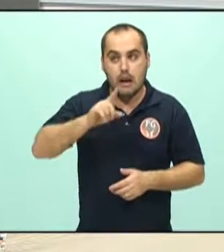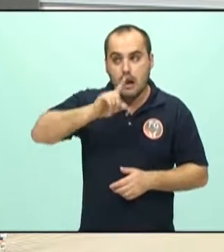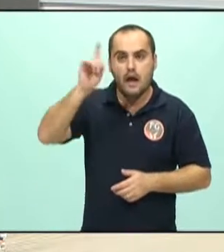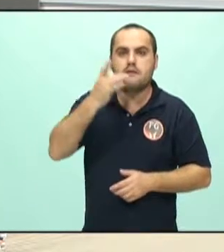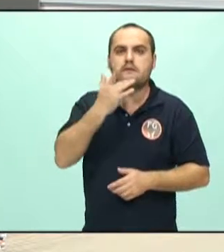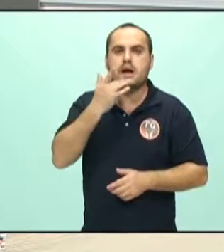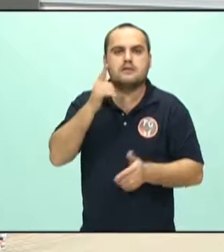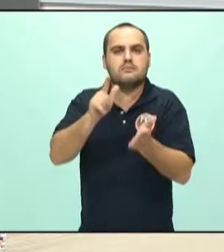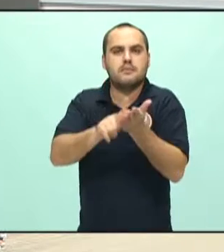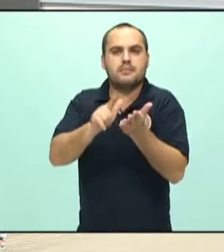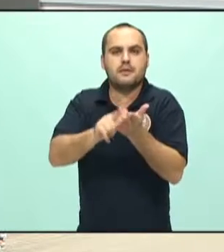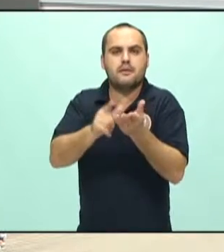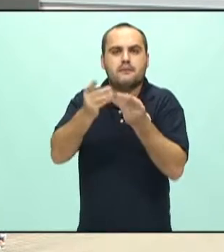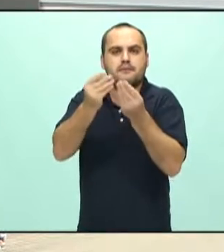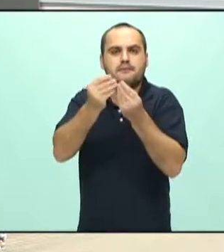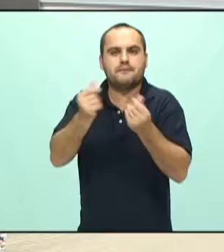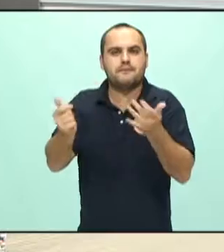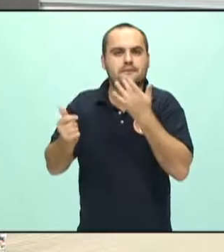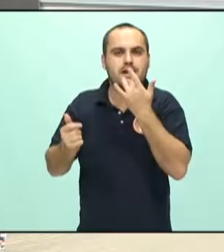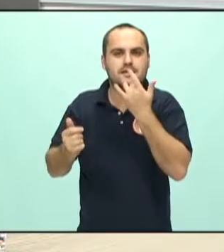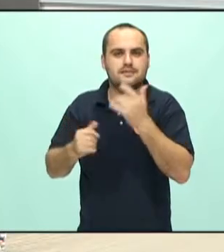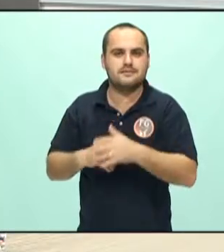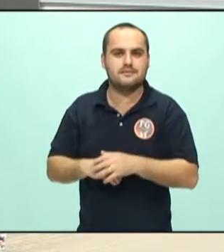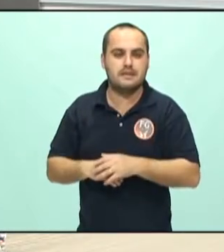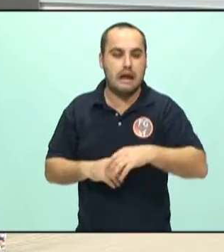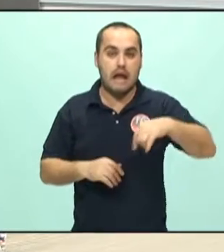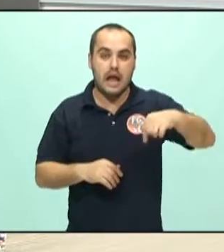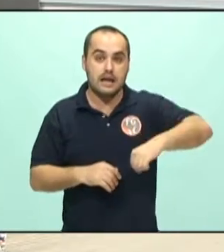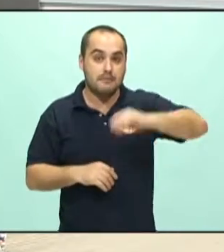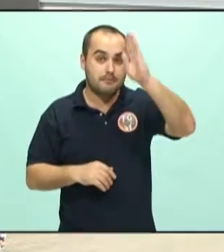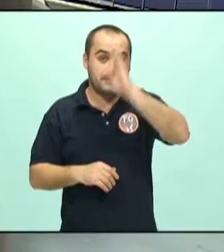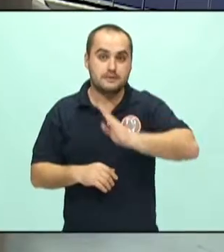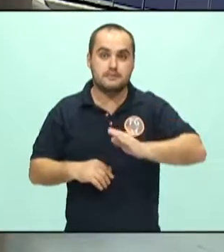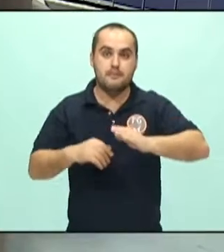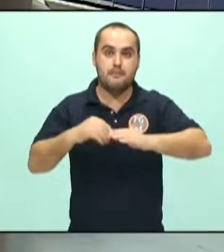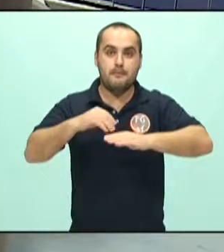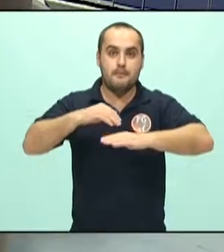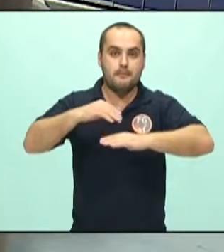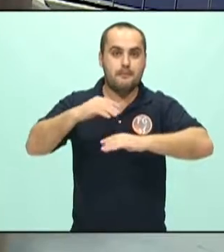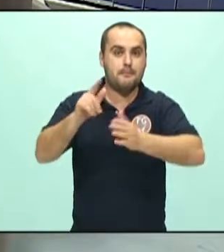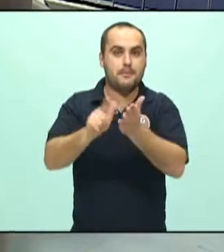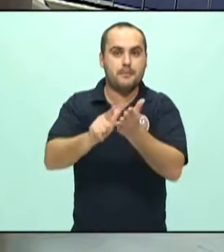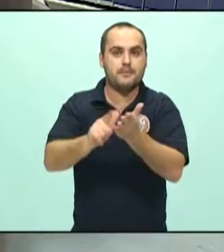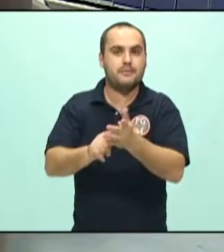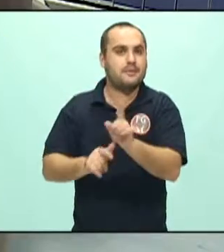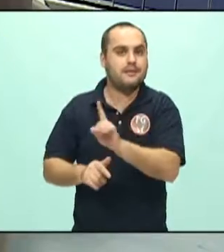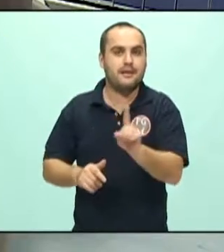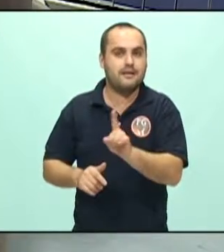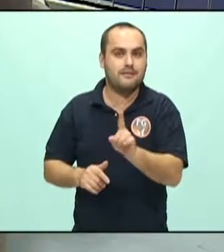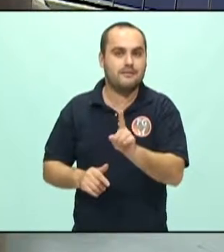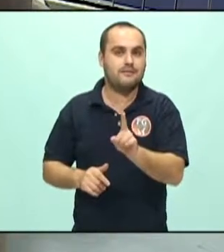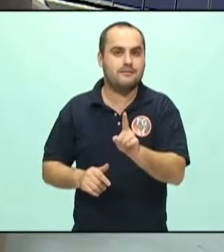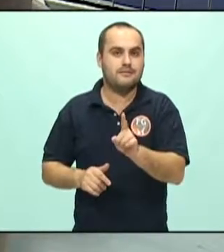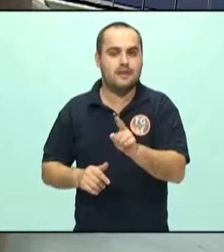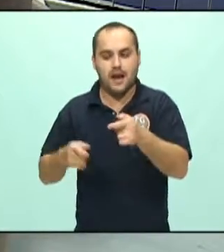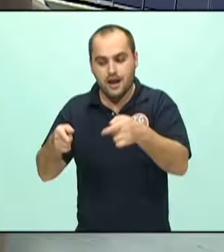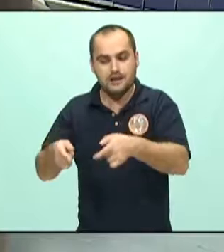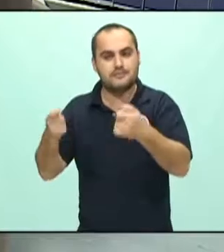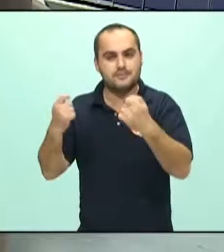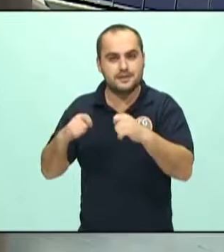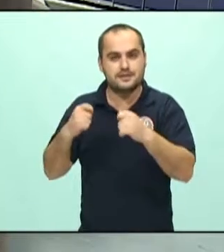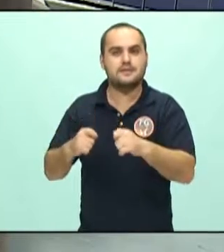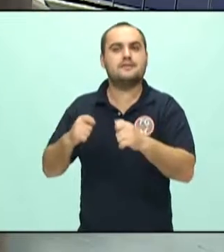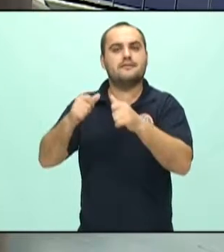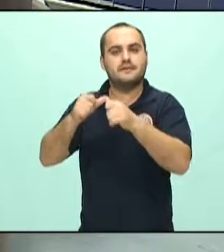papel higiênico aqui no brasil não é então nós precisamos gerar essa demanda para quem sabe a gente não precisa usar sacolas plásticas poder descartar no lixo